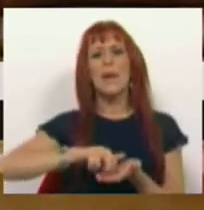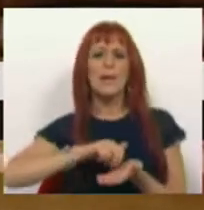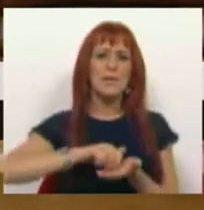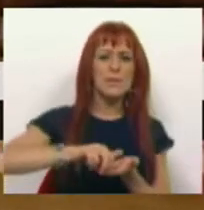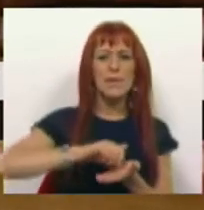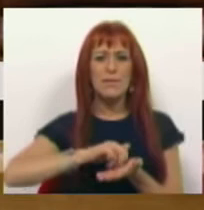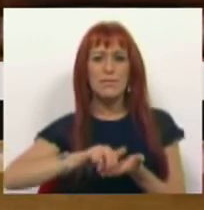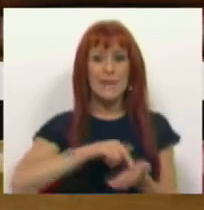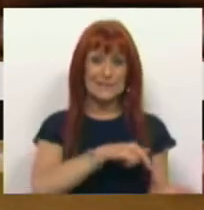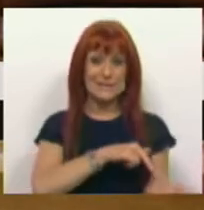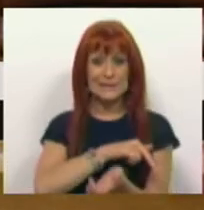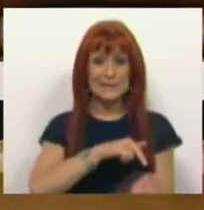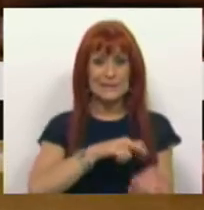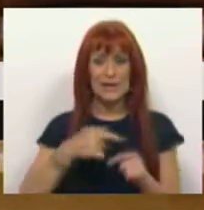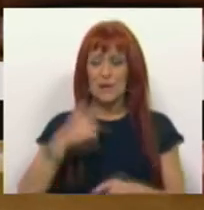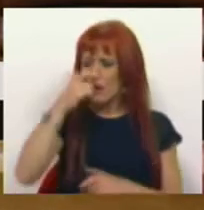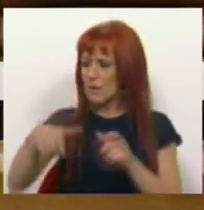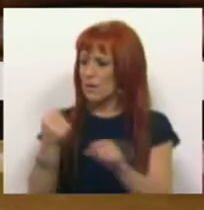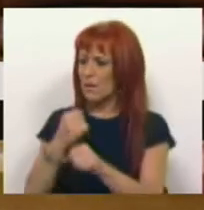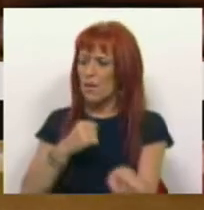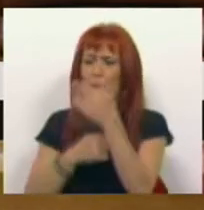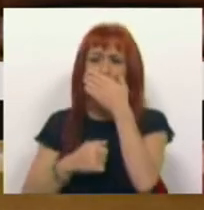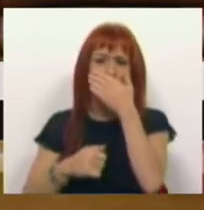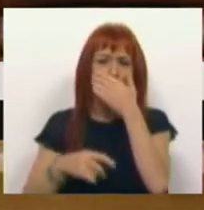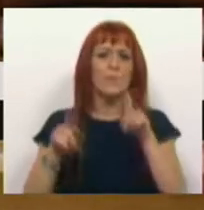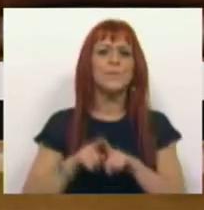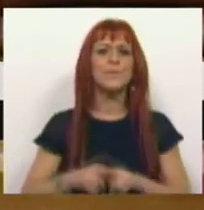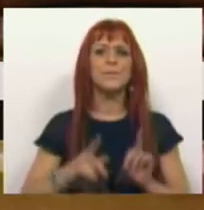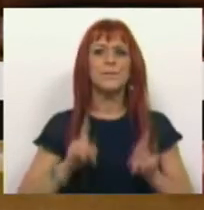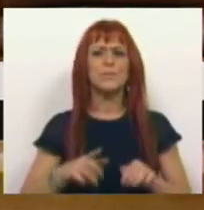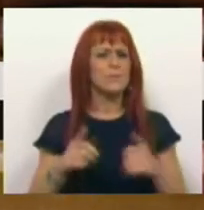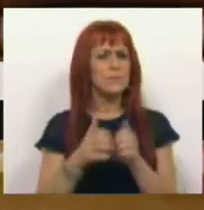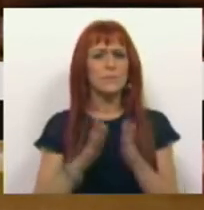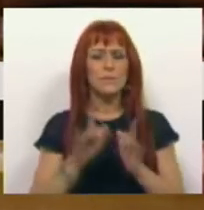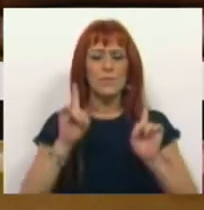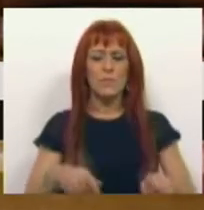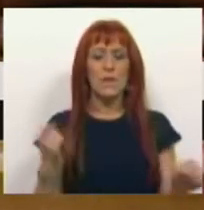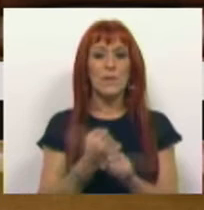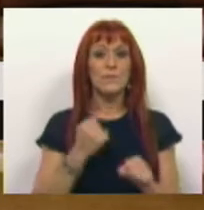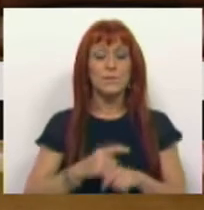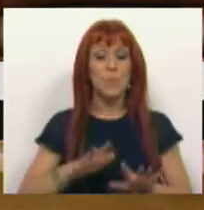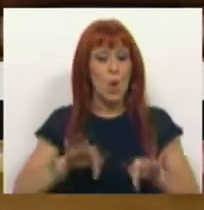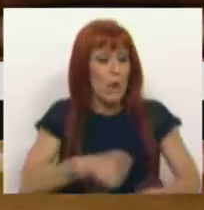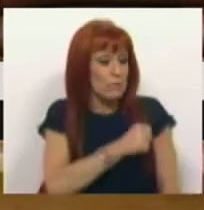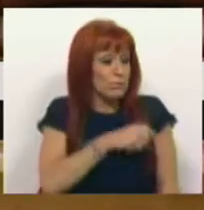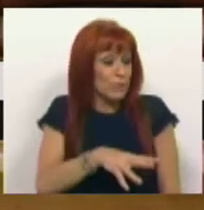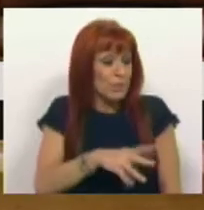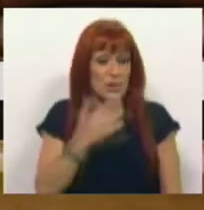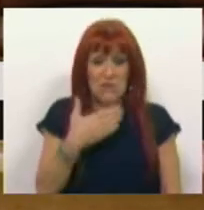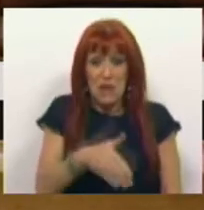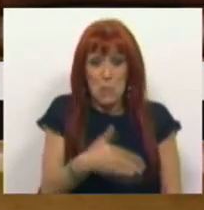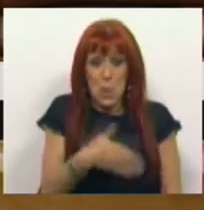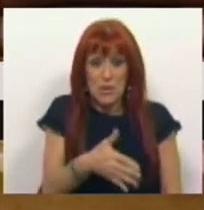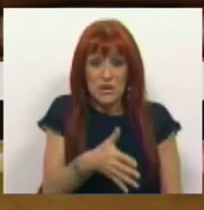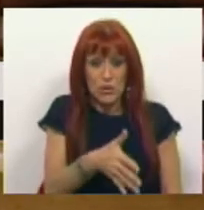dias. Estes trabalhadores começaram quase todos a trabalhar quando acabaram a 4ª classe. Aos 11 ou